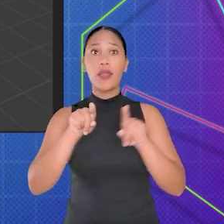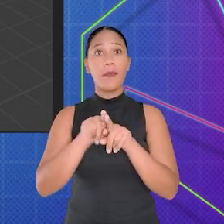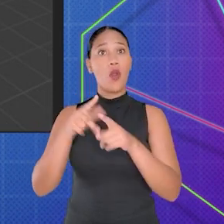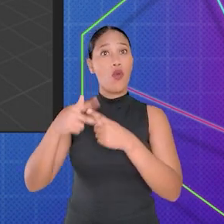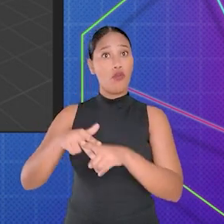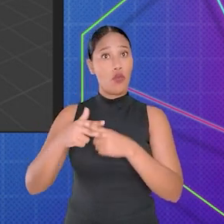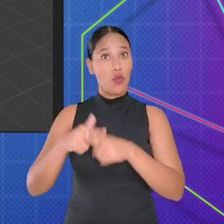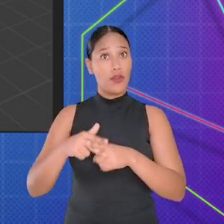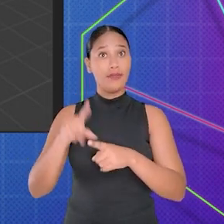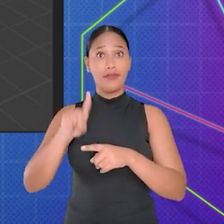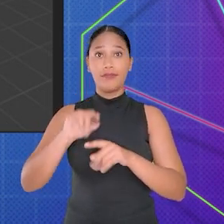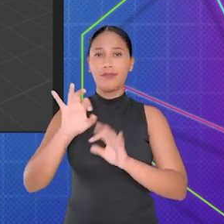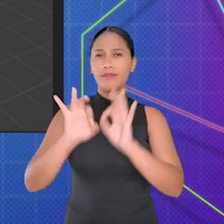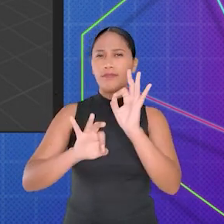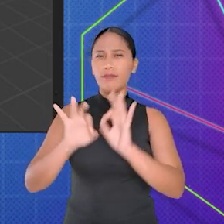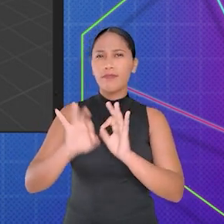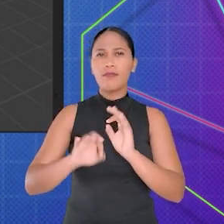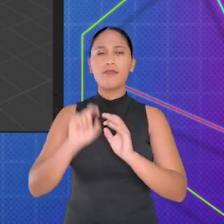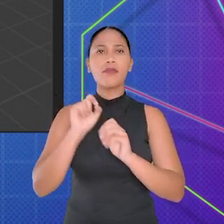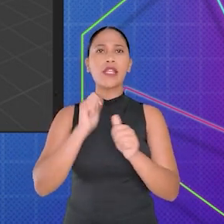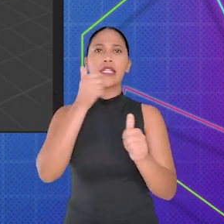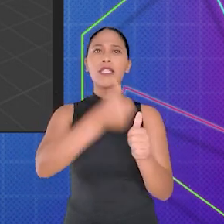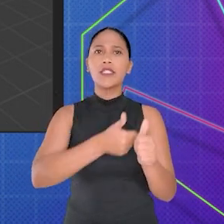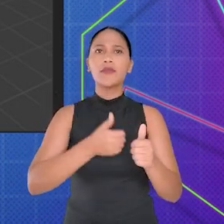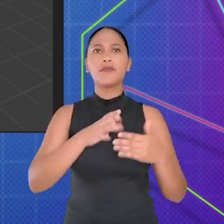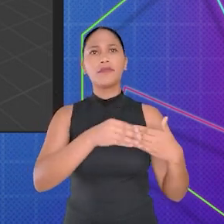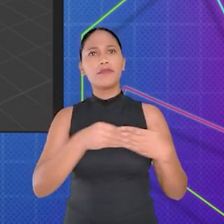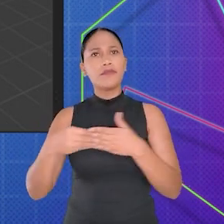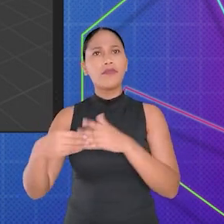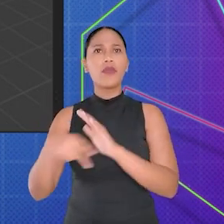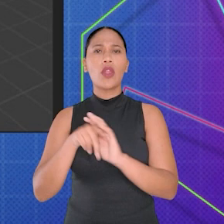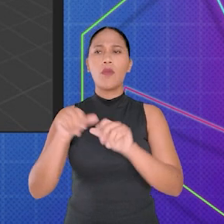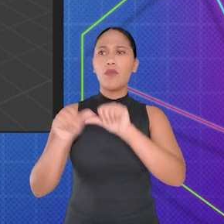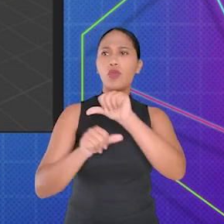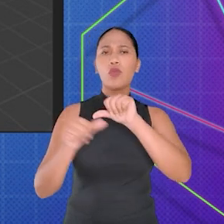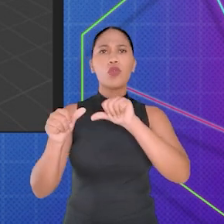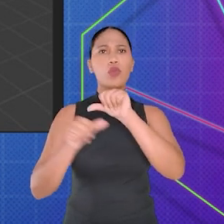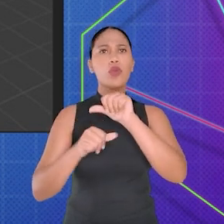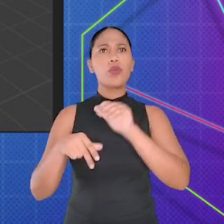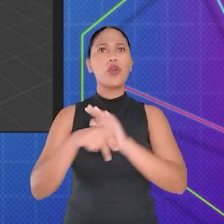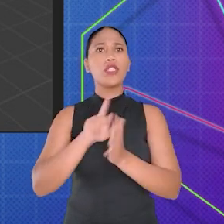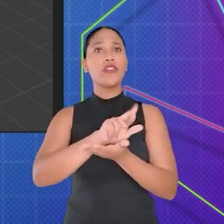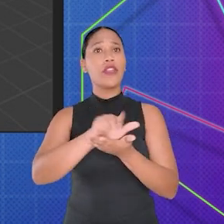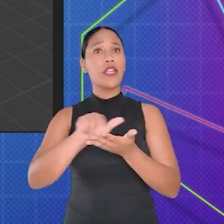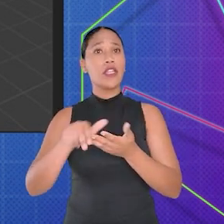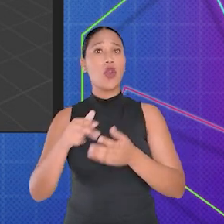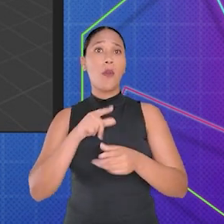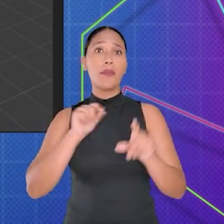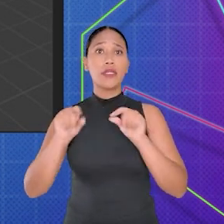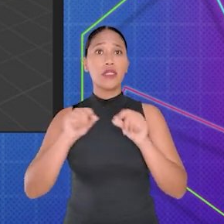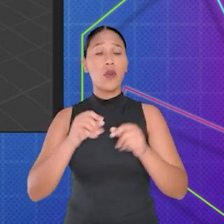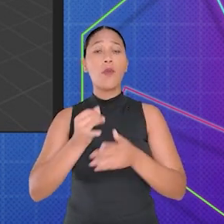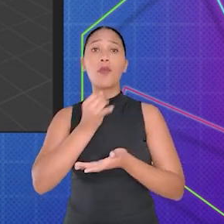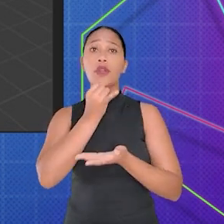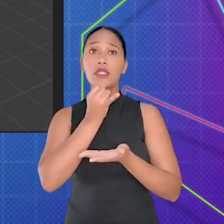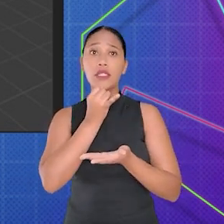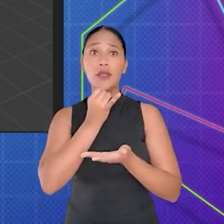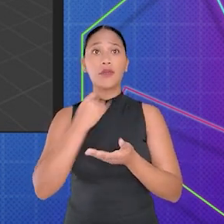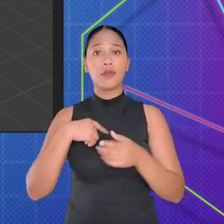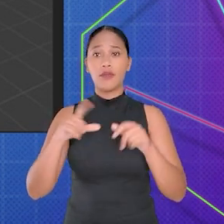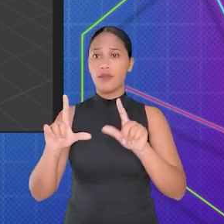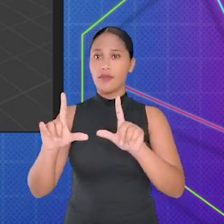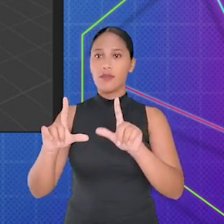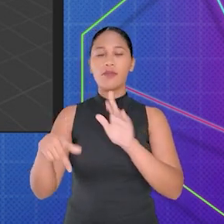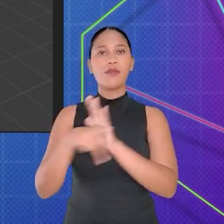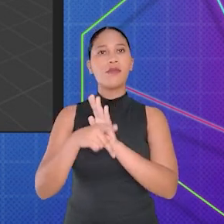e as configurações. Eles são organizados em guias que podem ser alternadas para apresentar diferentes opções e configurações. Por exemplo,